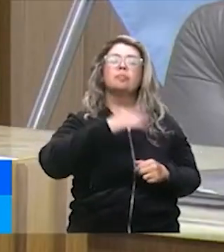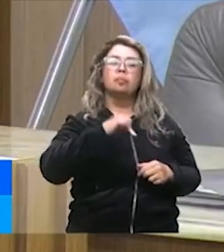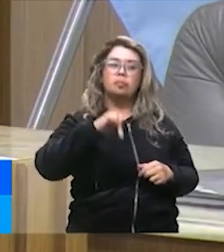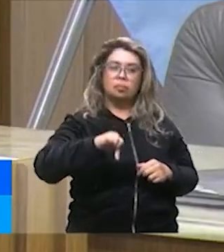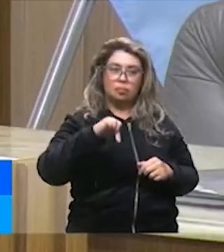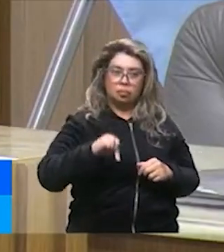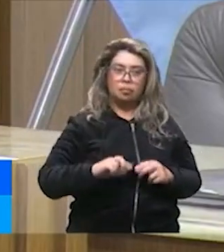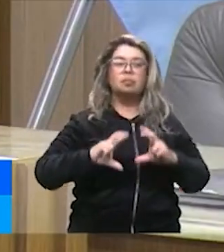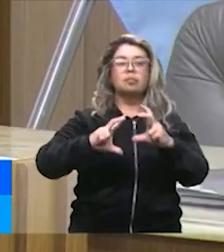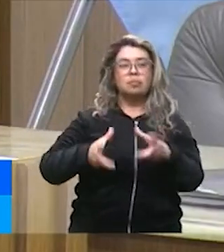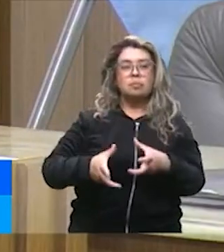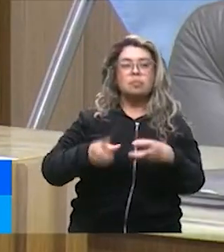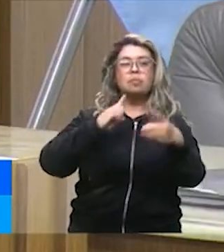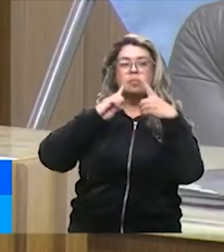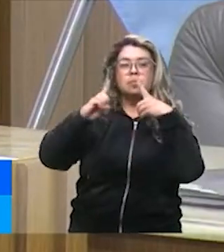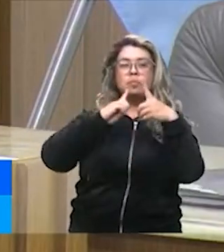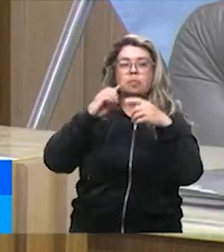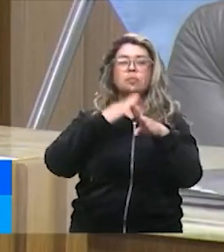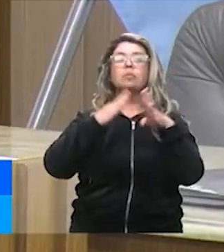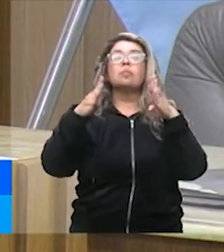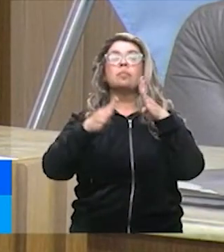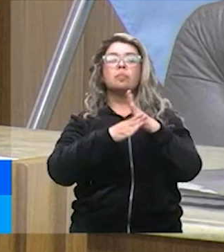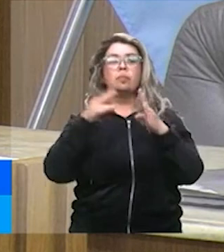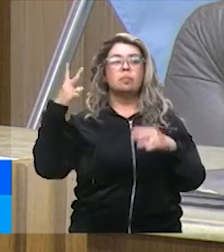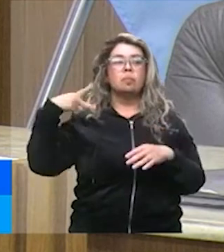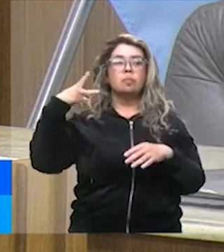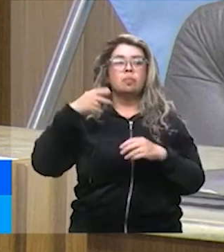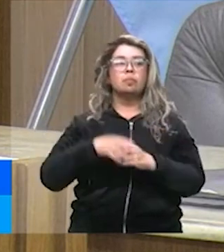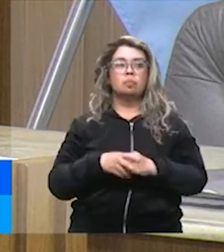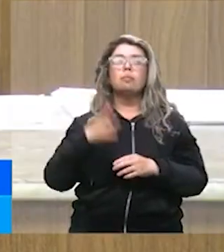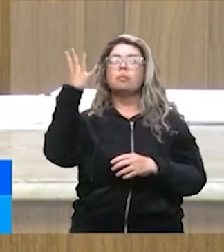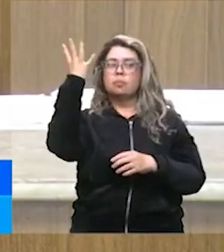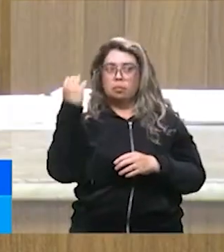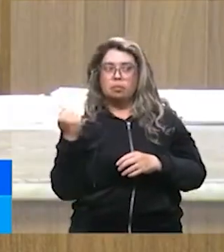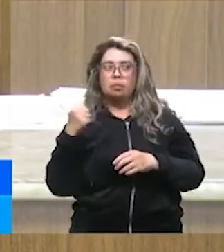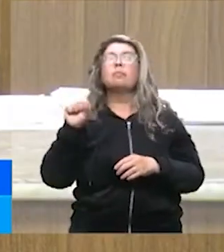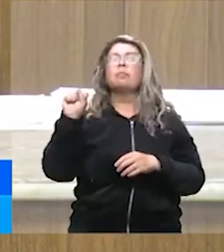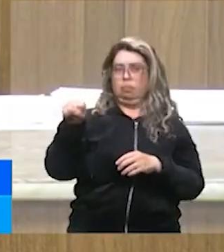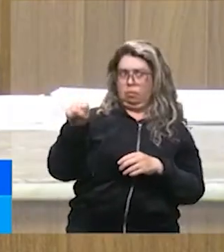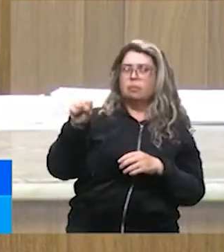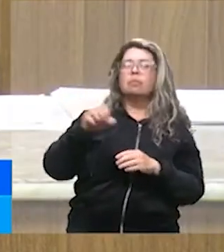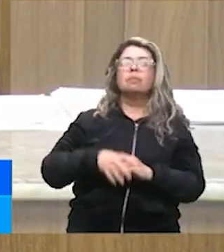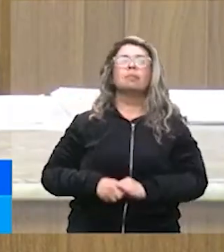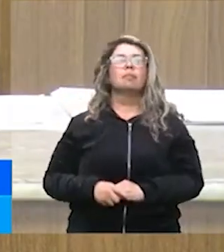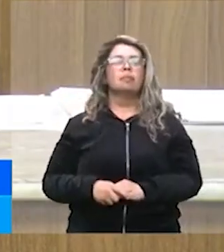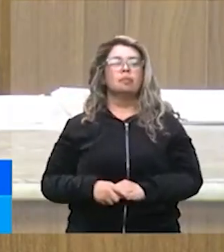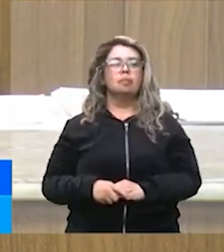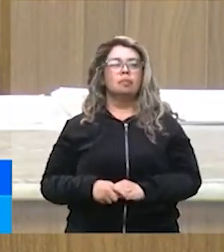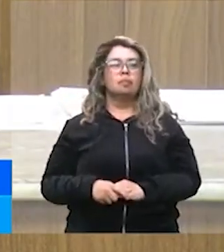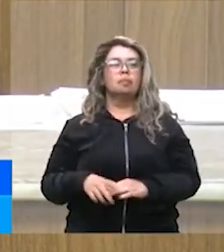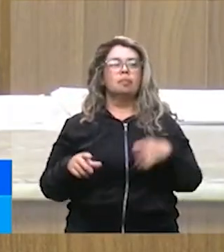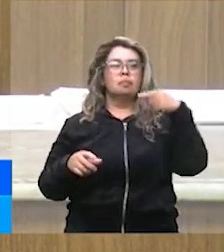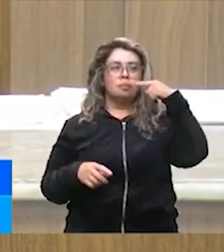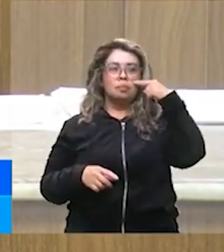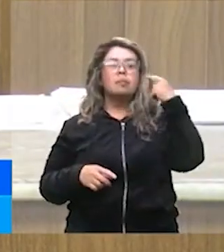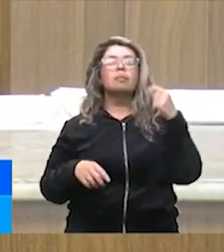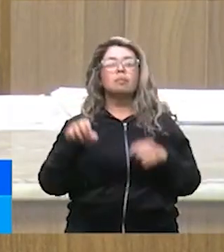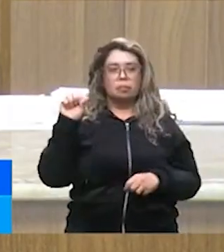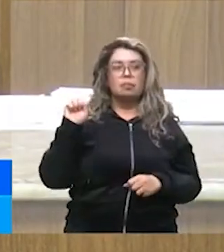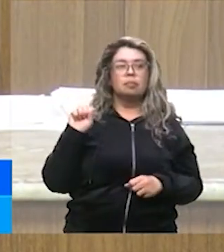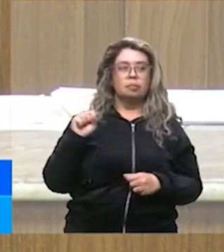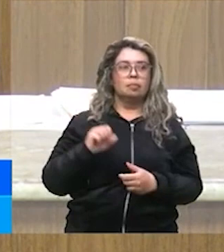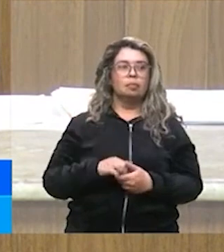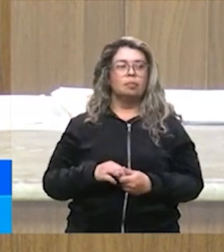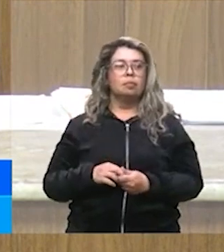esta casa para discutir com todos os vereadores topa topa ver isso topa